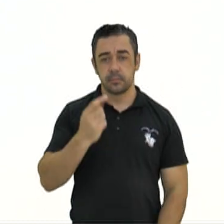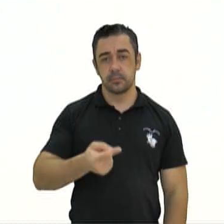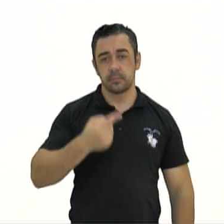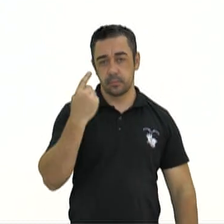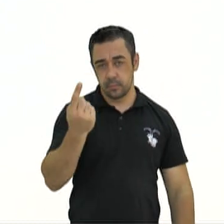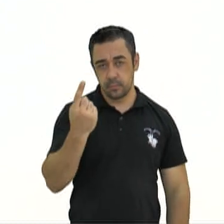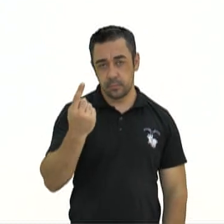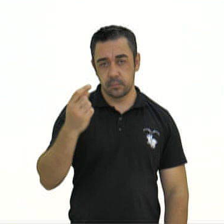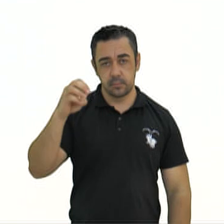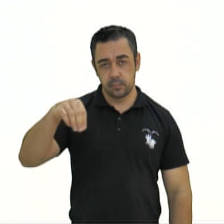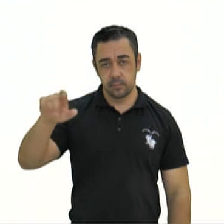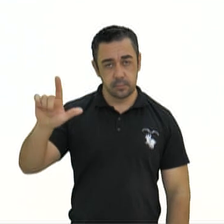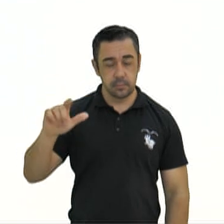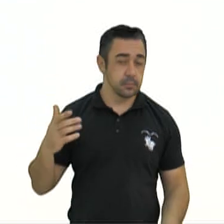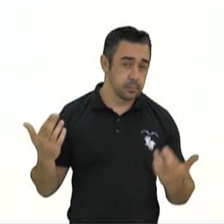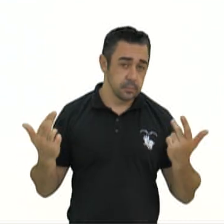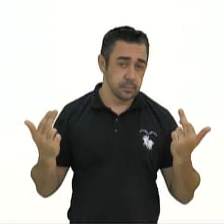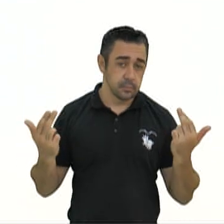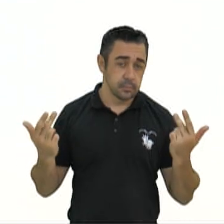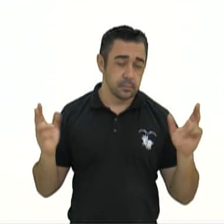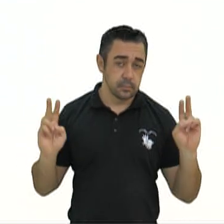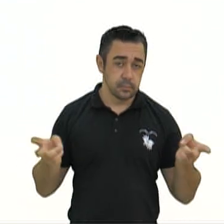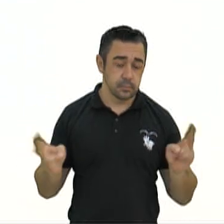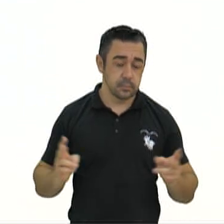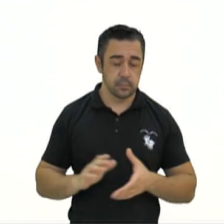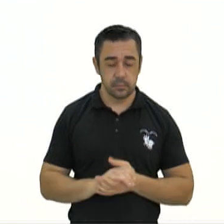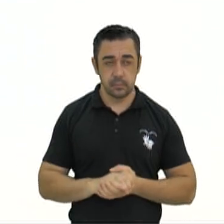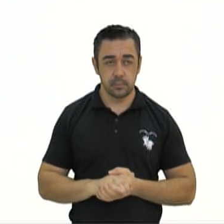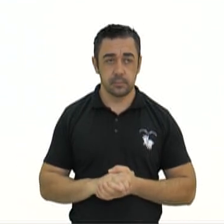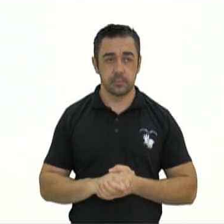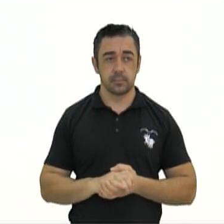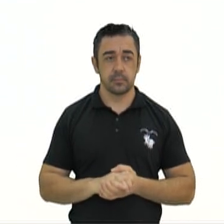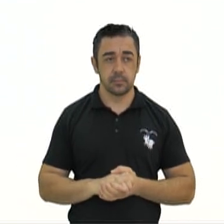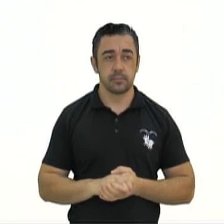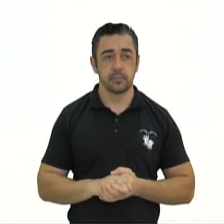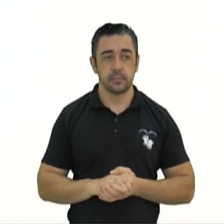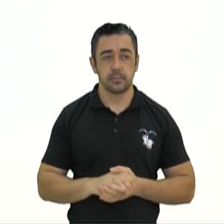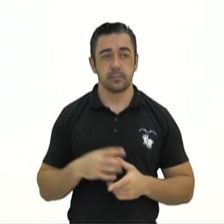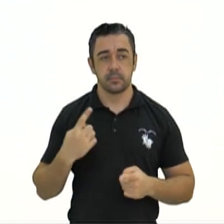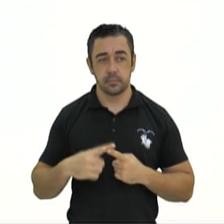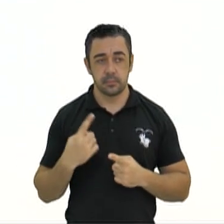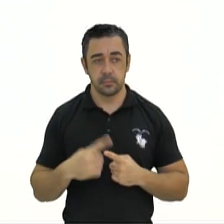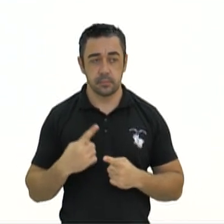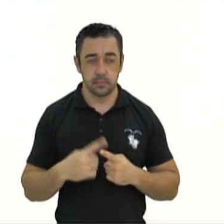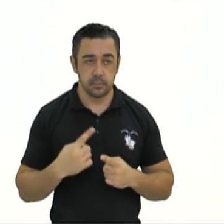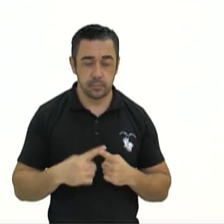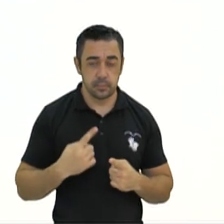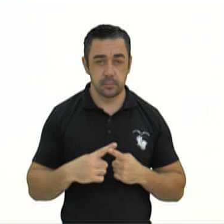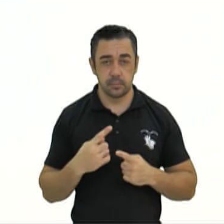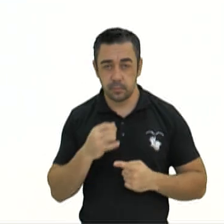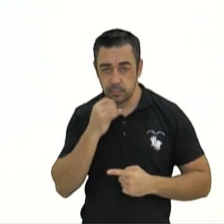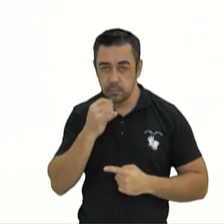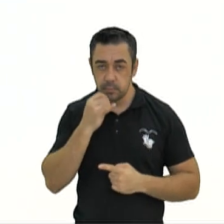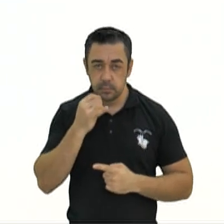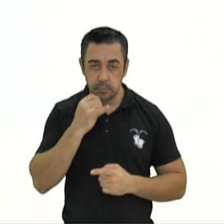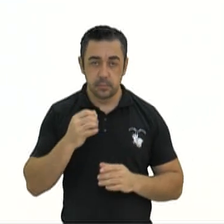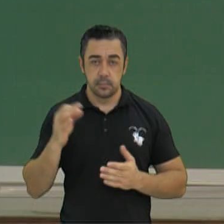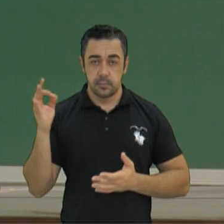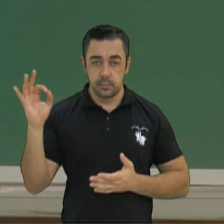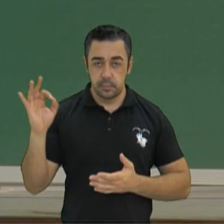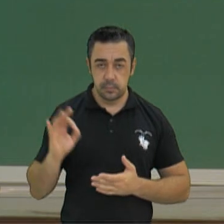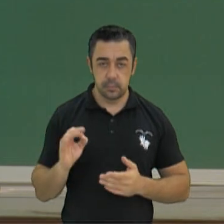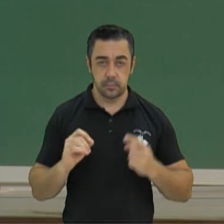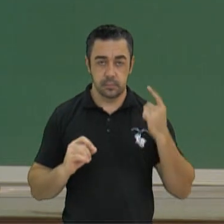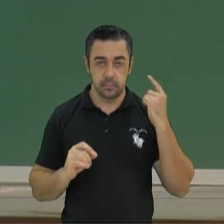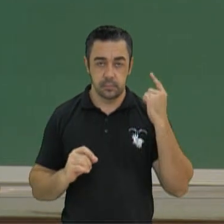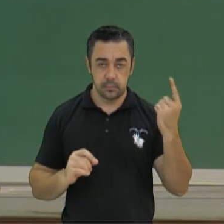a 1 mililitro, tá? Essas informações são bem importantes. Por quê? Porque quando nós vamos realizar essa proporção, perceba